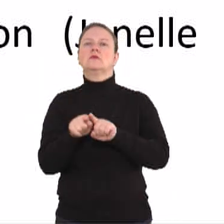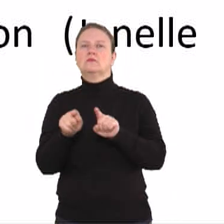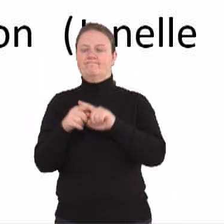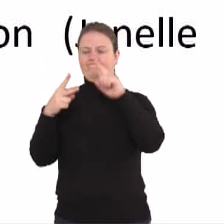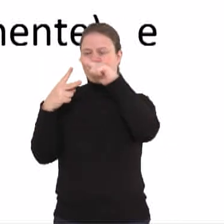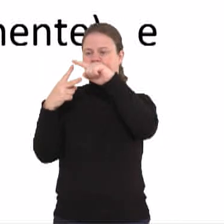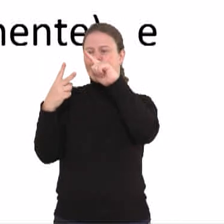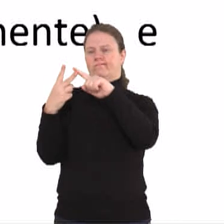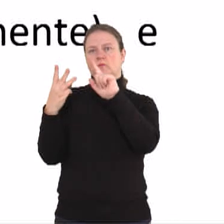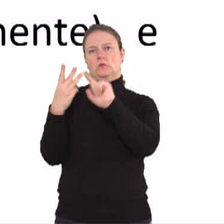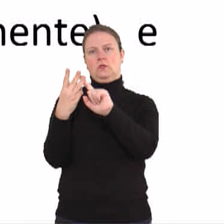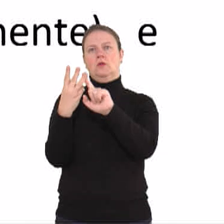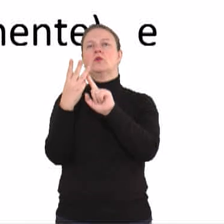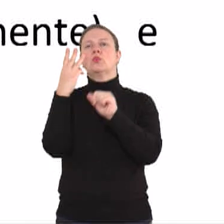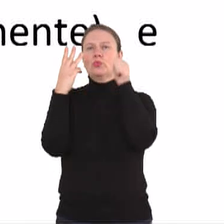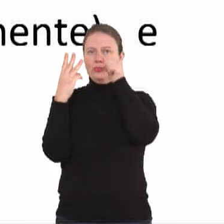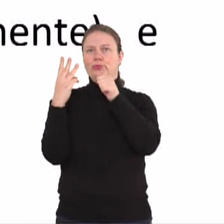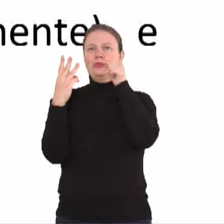Monáe.